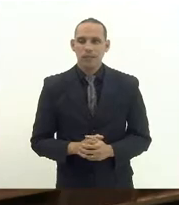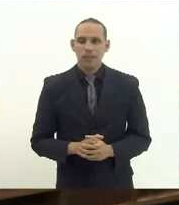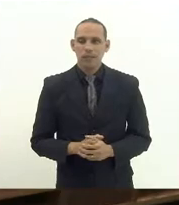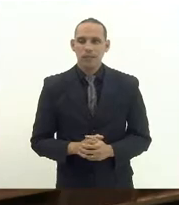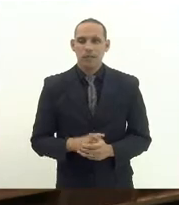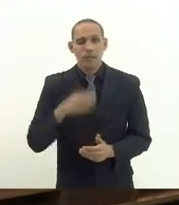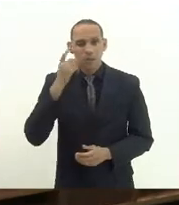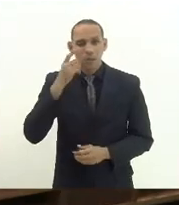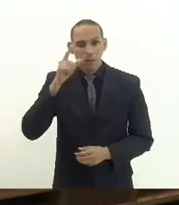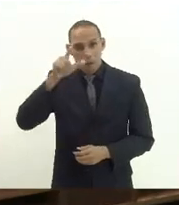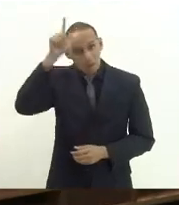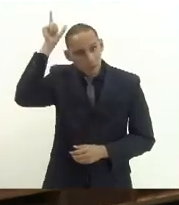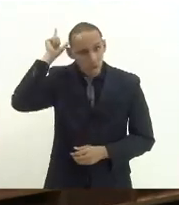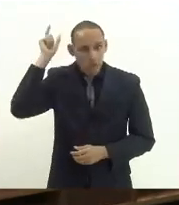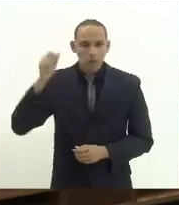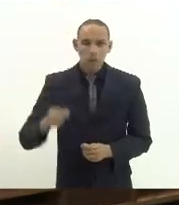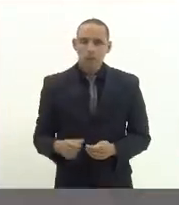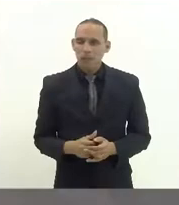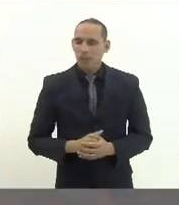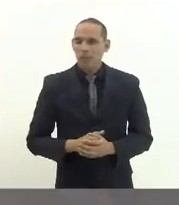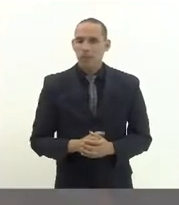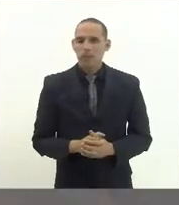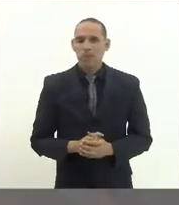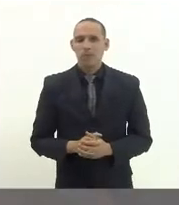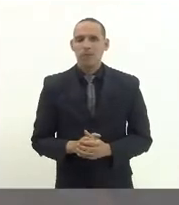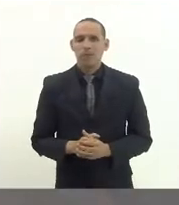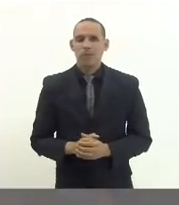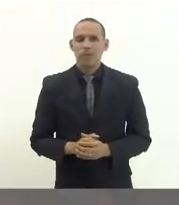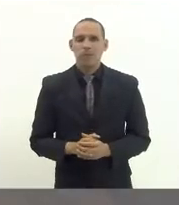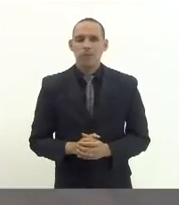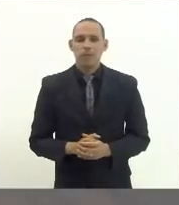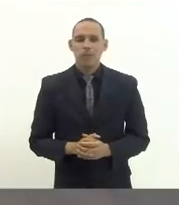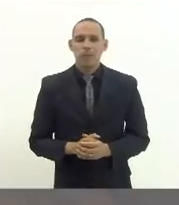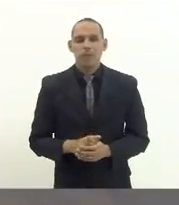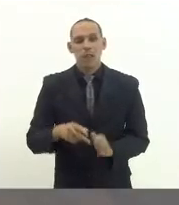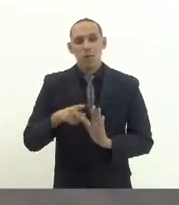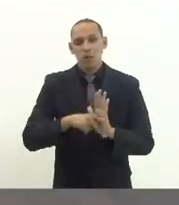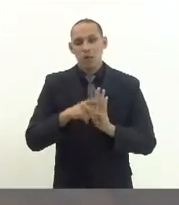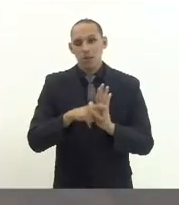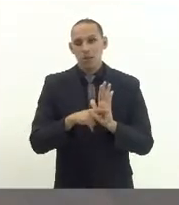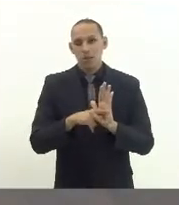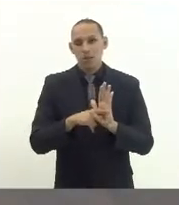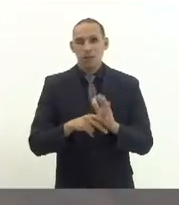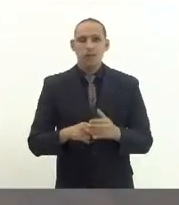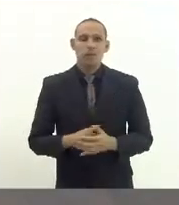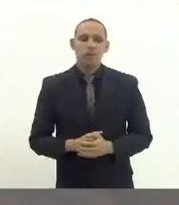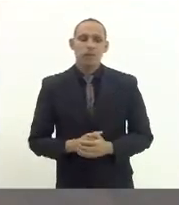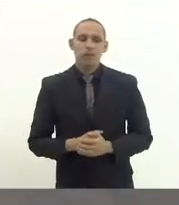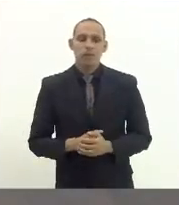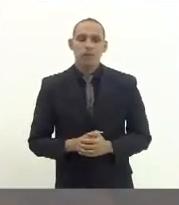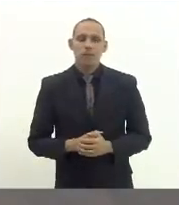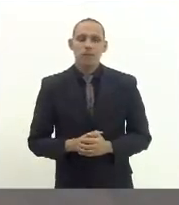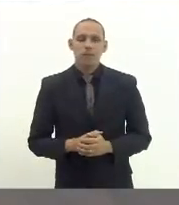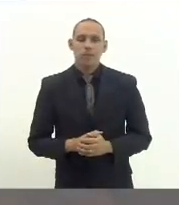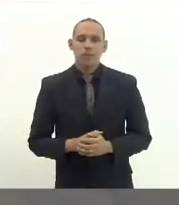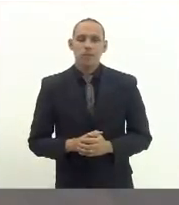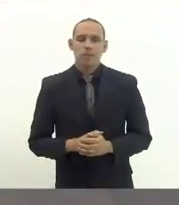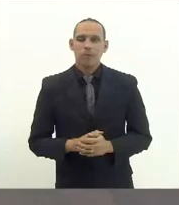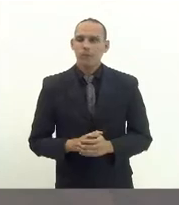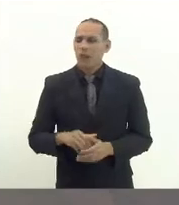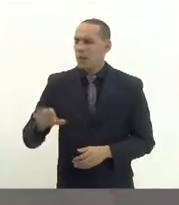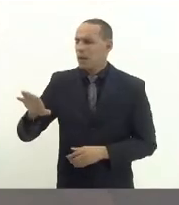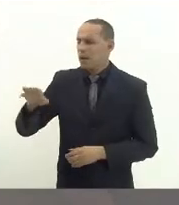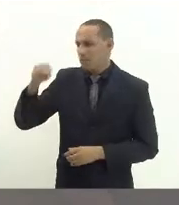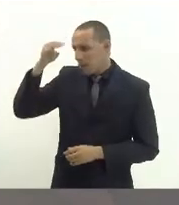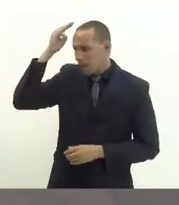o Deputado Luiz Paulo o projeto do o